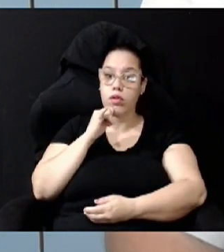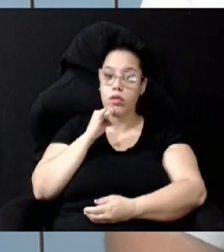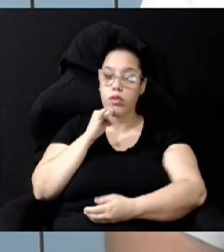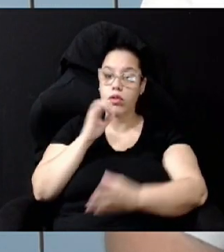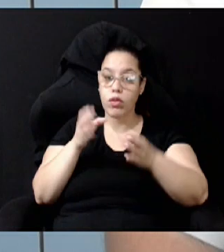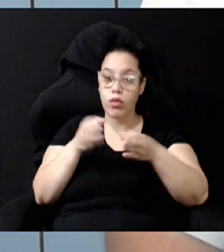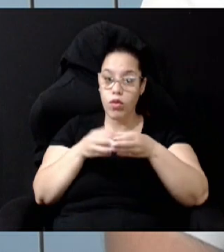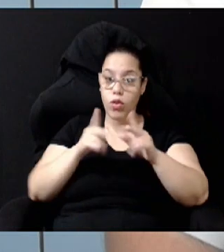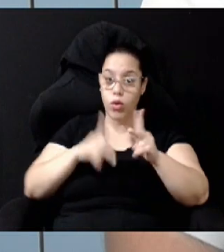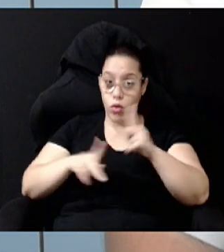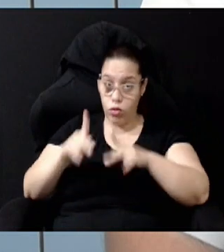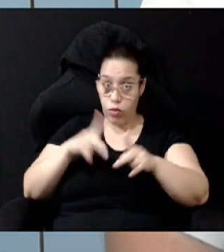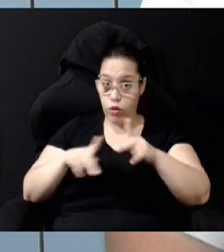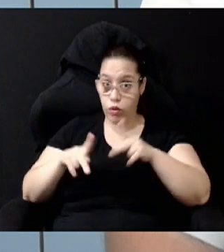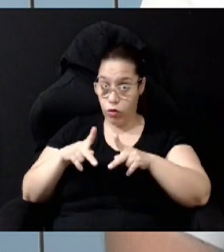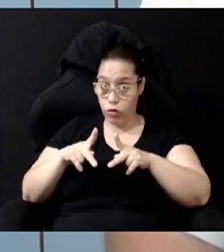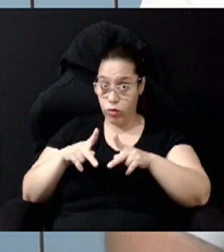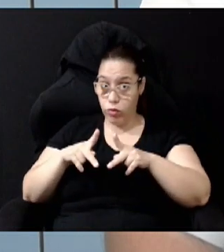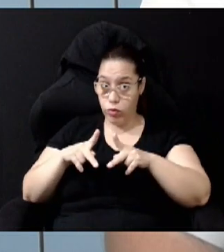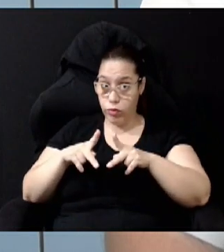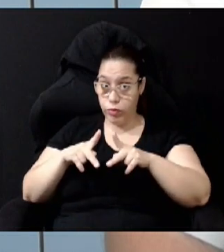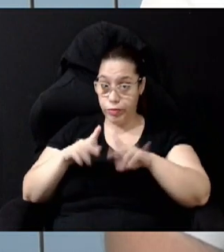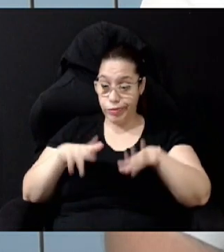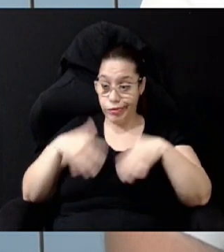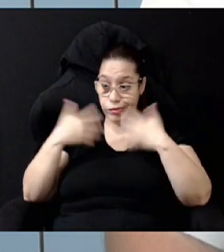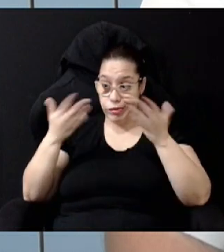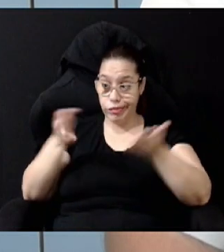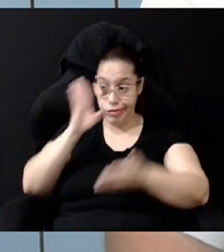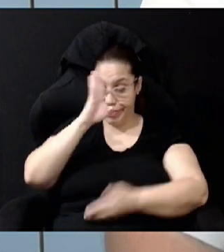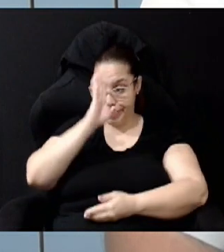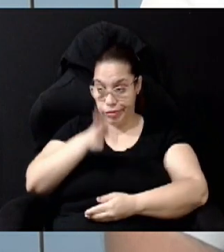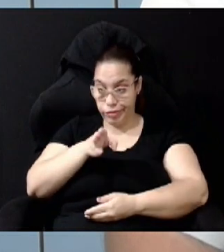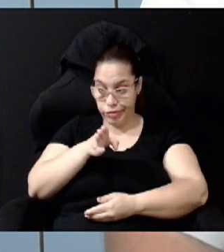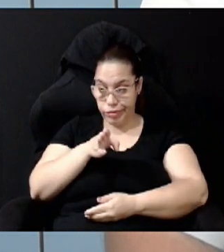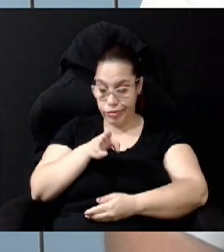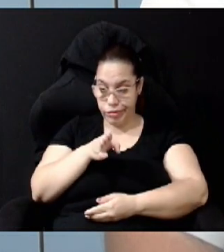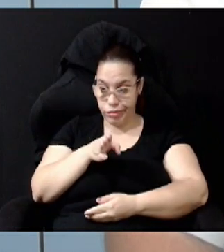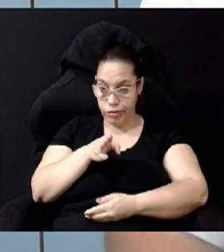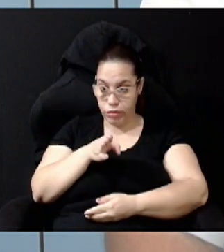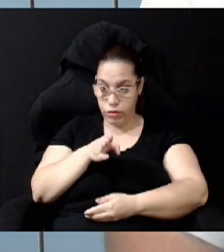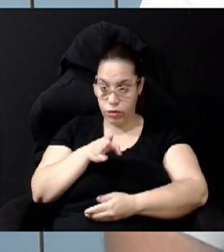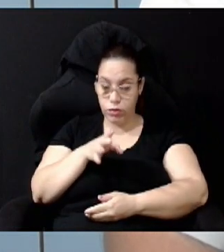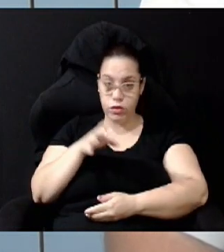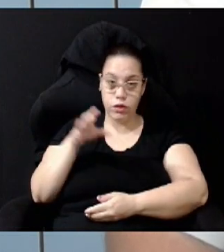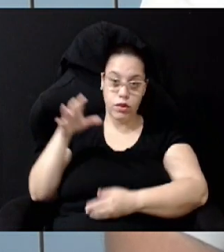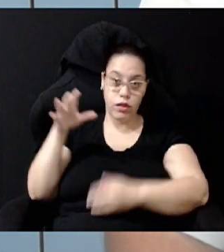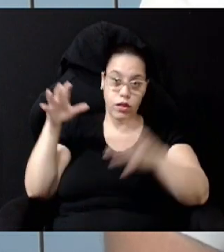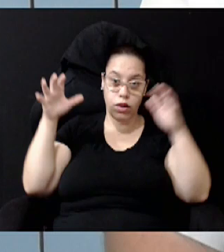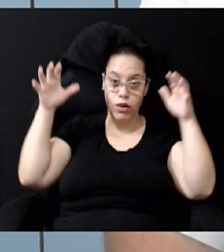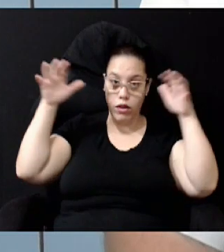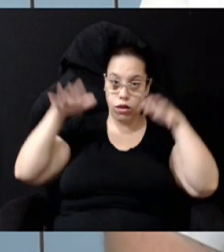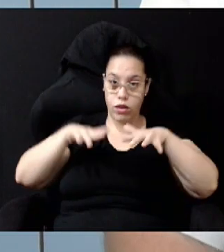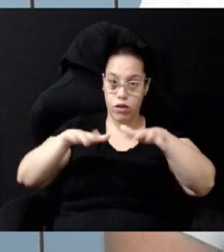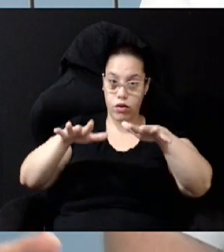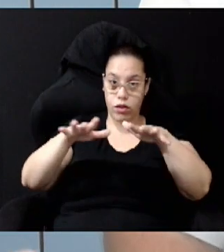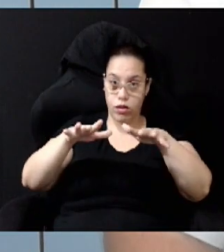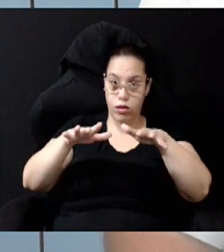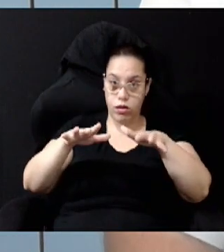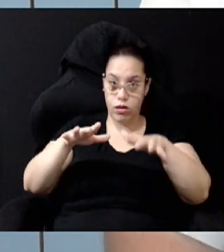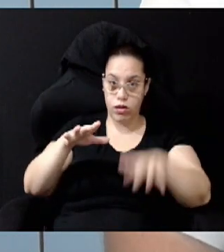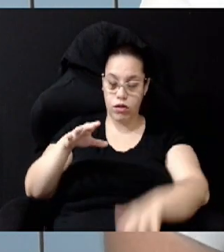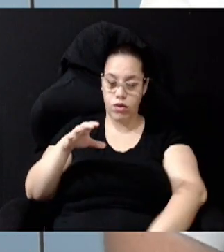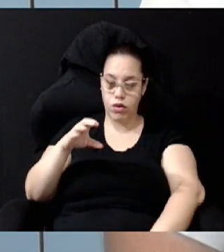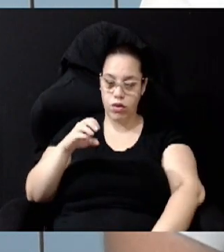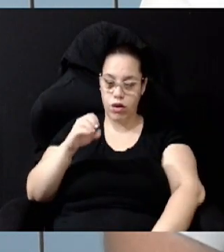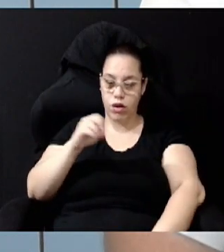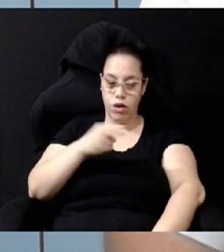população, quais são os principais emissores do gás de efeito estufa? Vão diretamente,